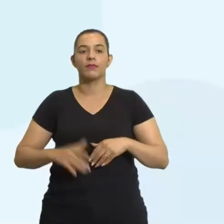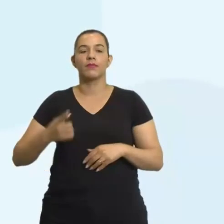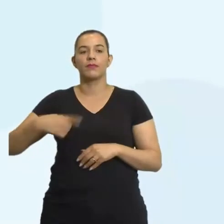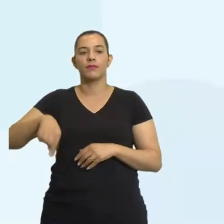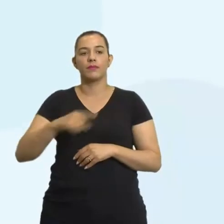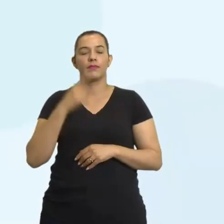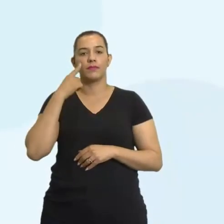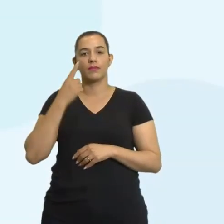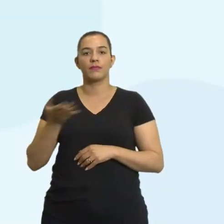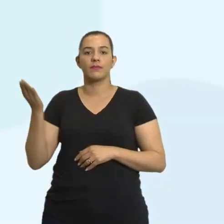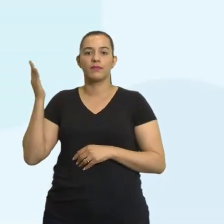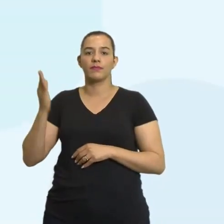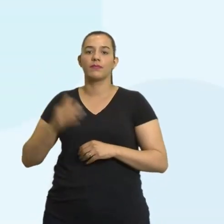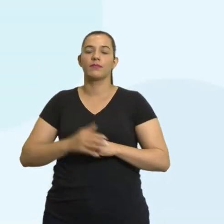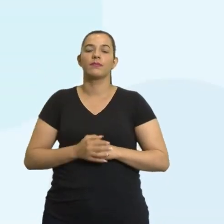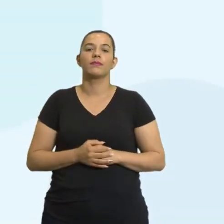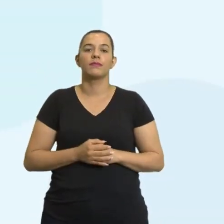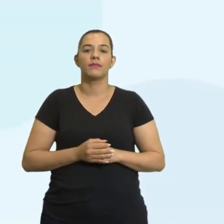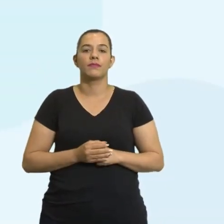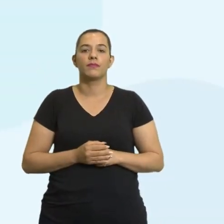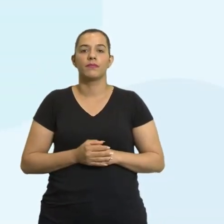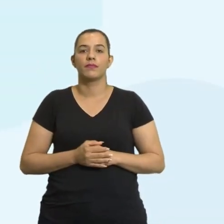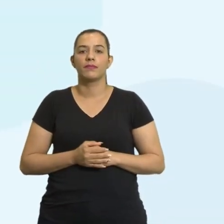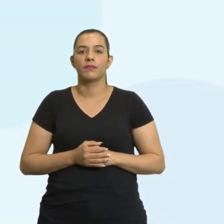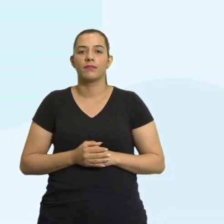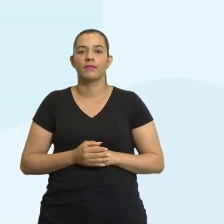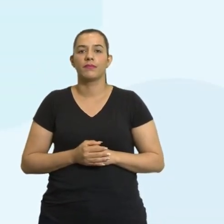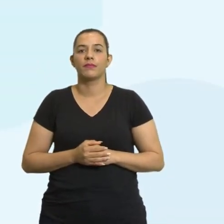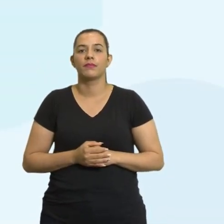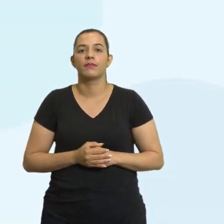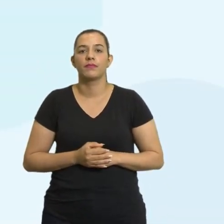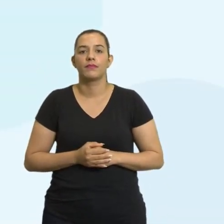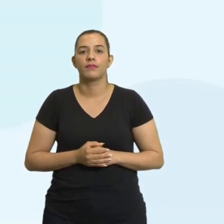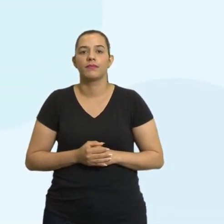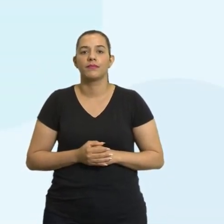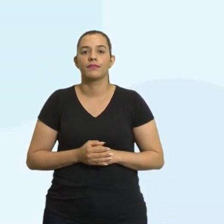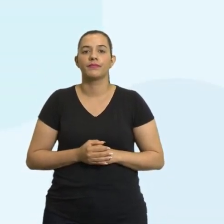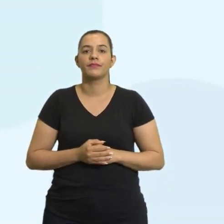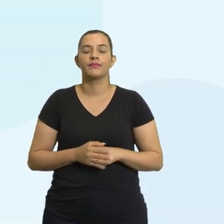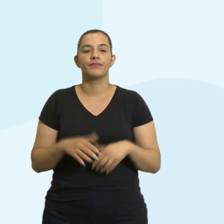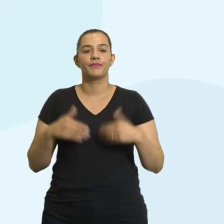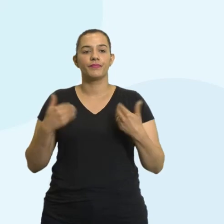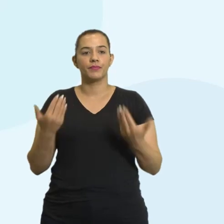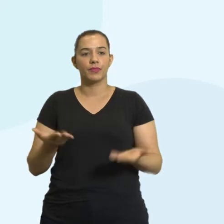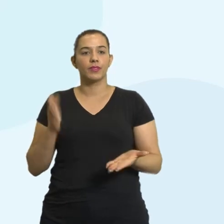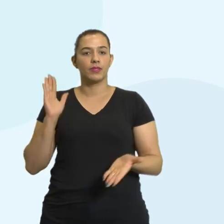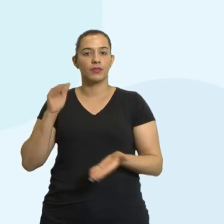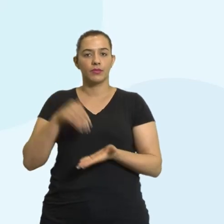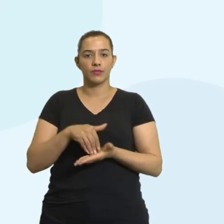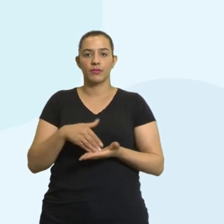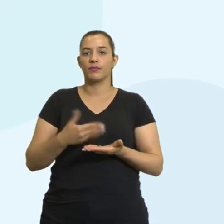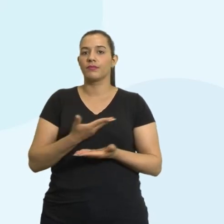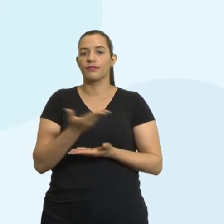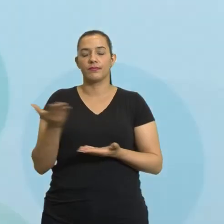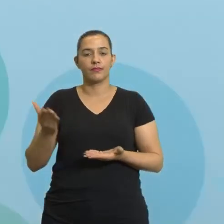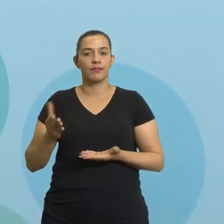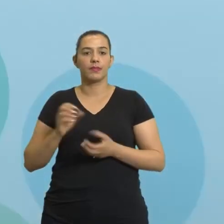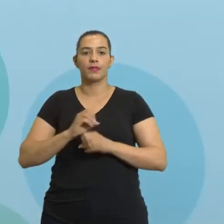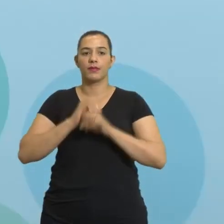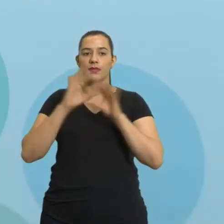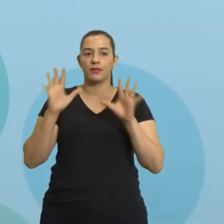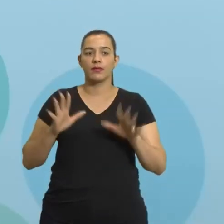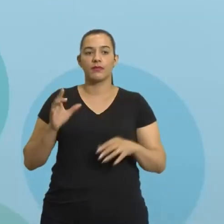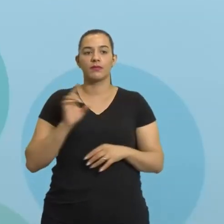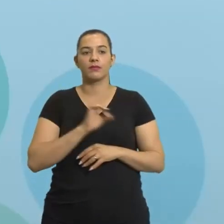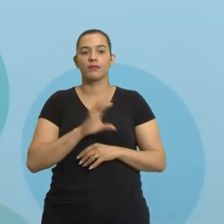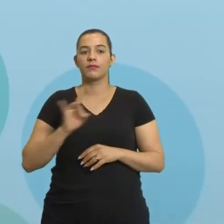colocar o slide aí. Isso, bom. Então, a gente chegou nesse momento, obviamente que